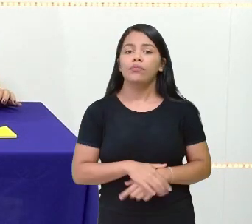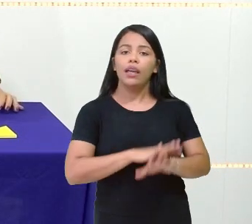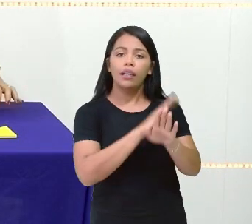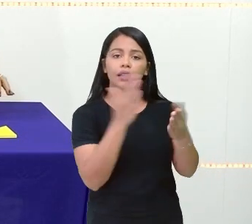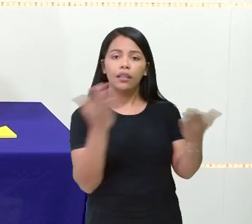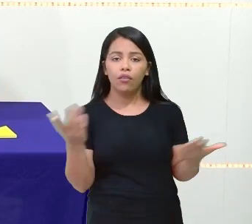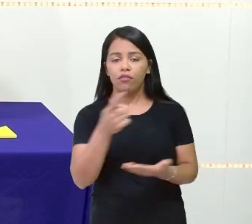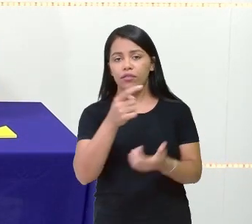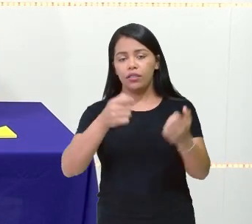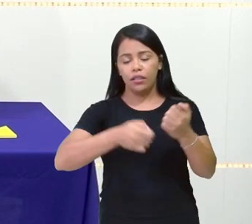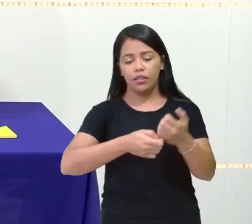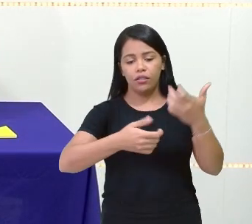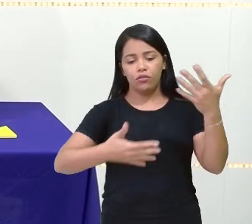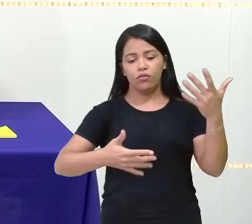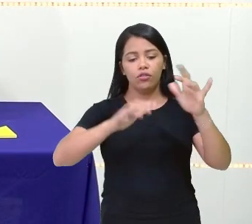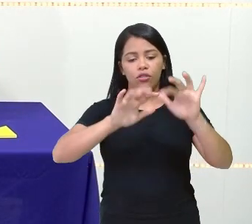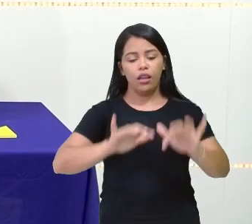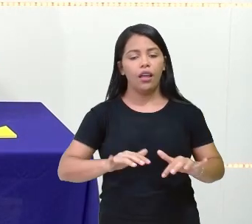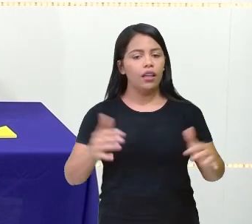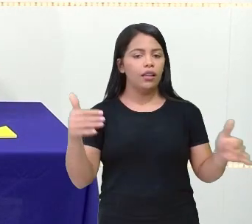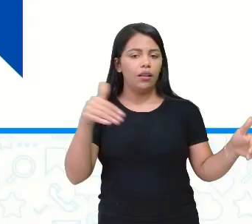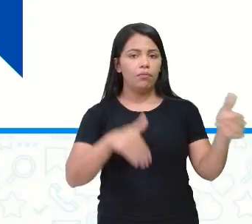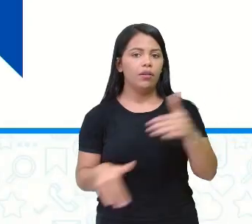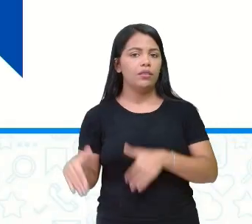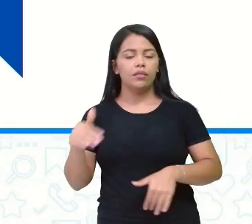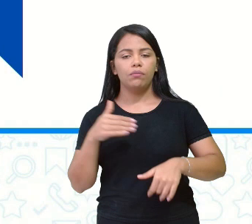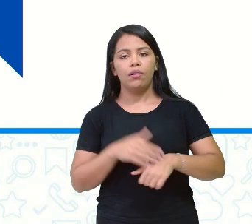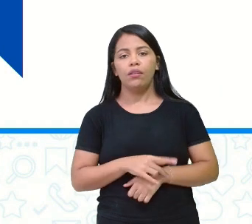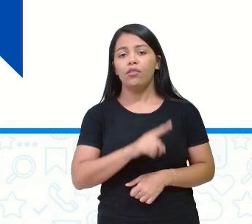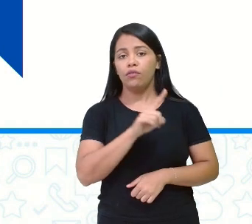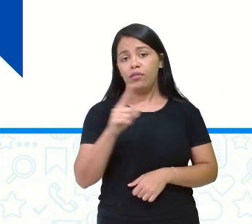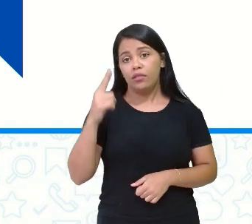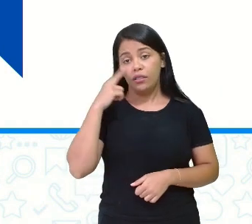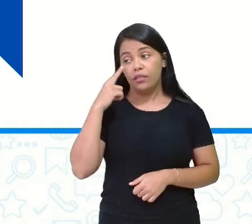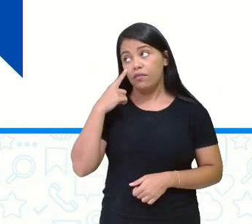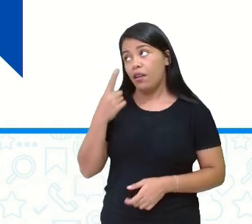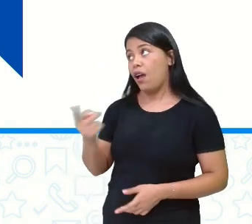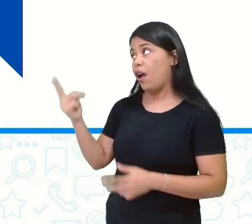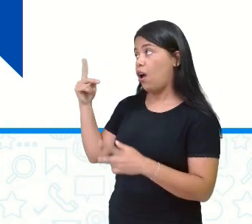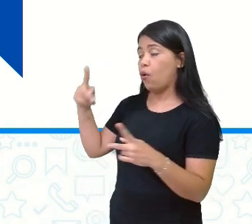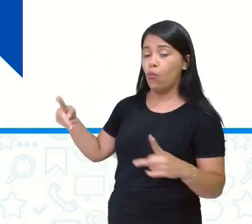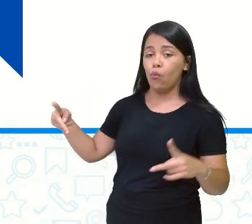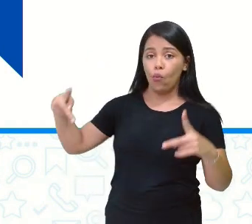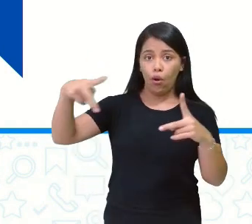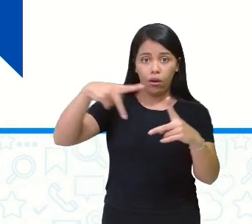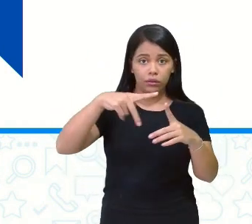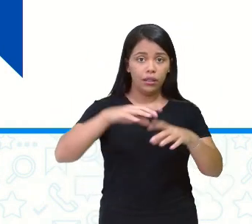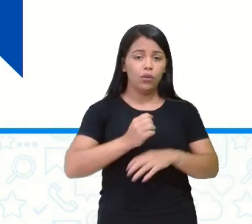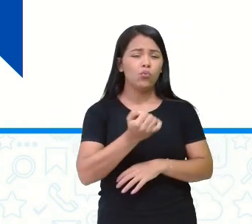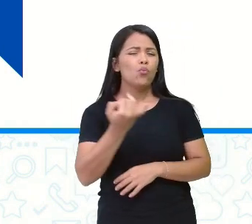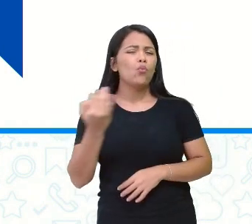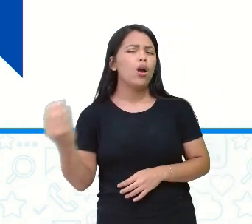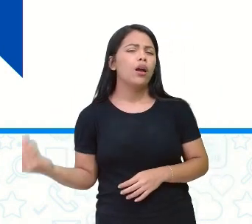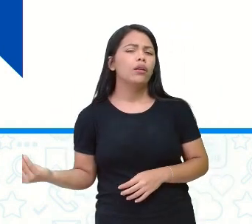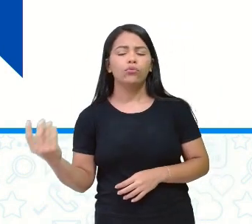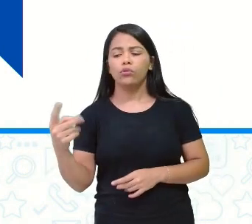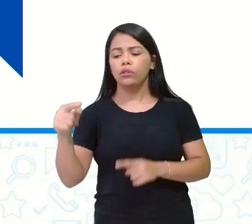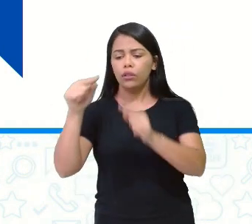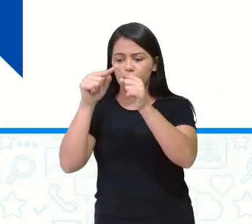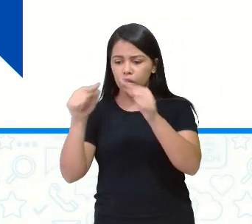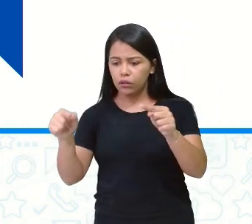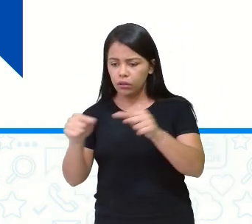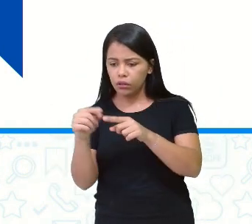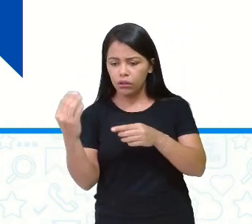participando. Vocês têm o triângulo e eu quero saber quantos pedacinhos desse triângulo vai preencher a área